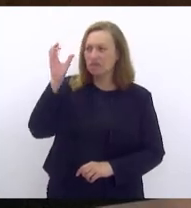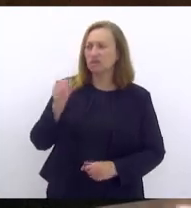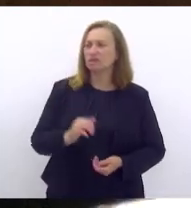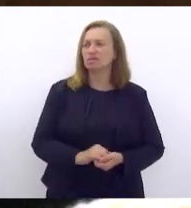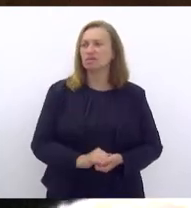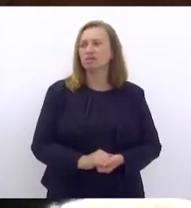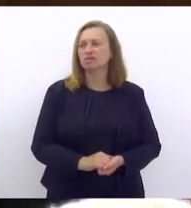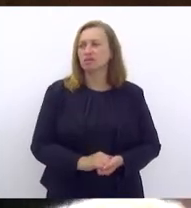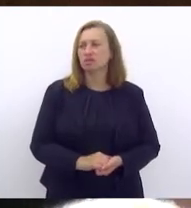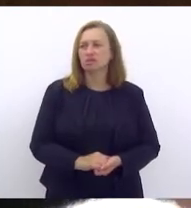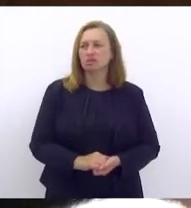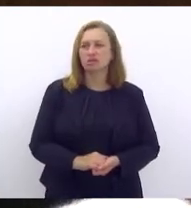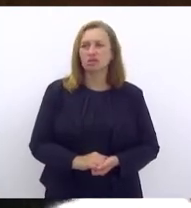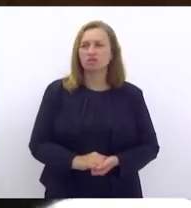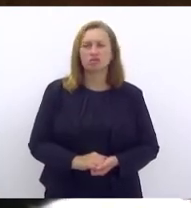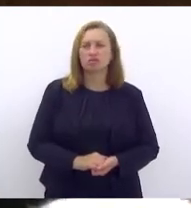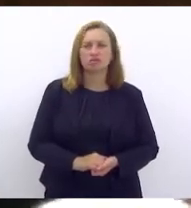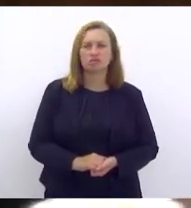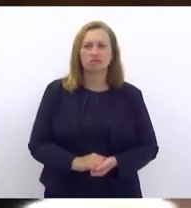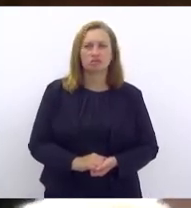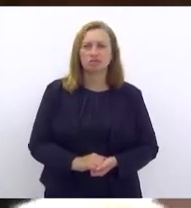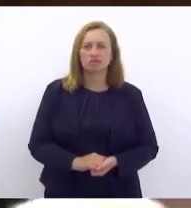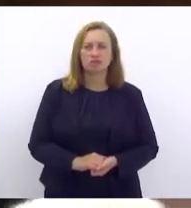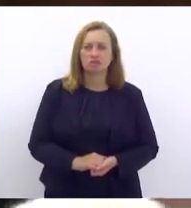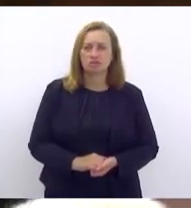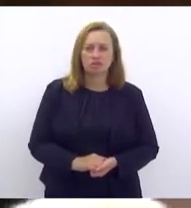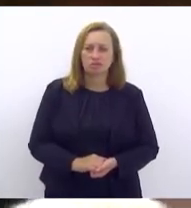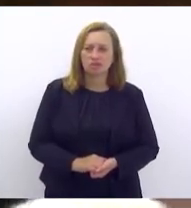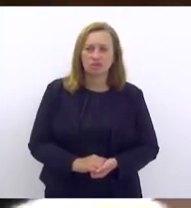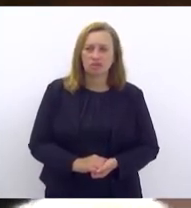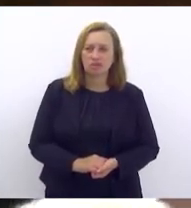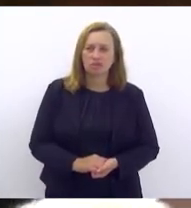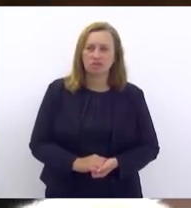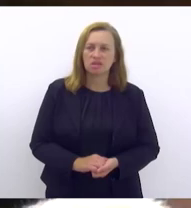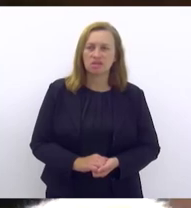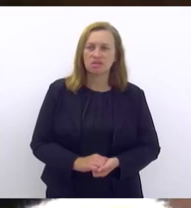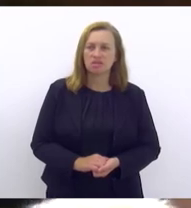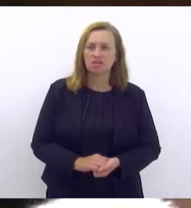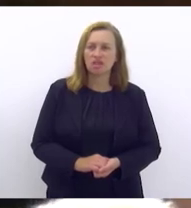compra, por exemplo, um aparelho eletrodoméstico e